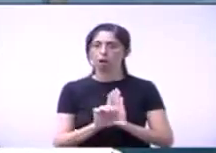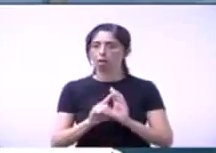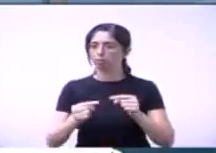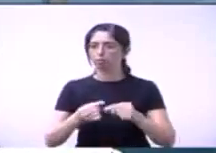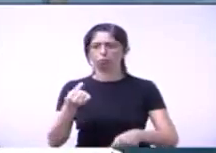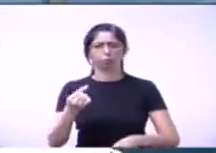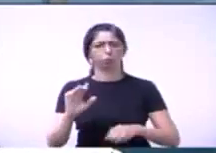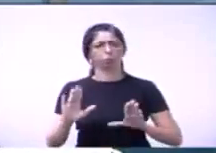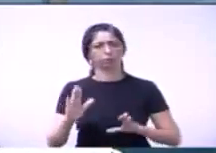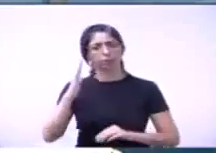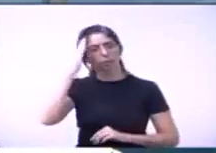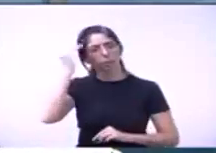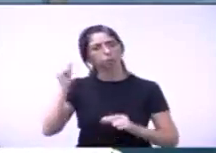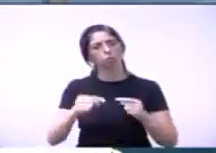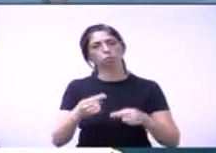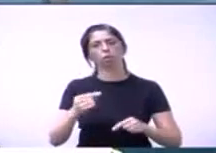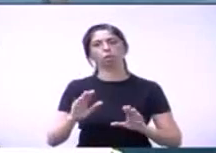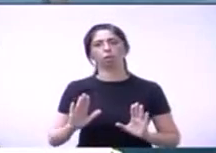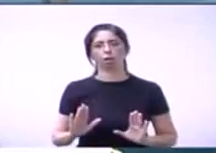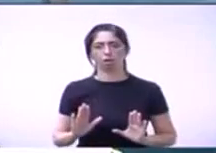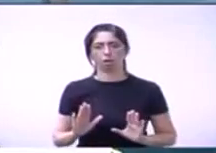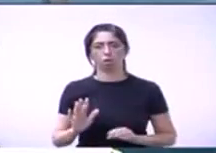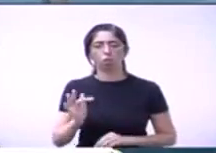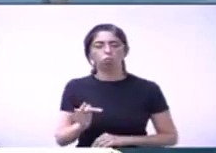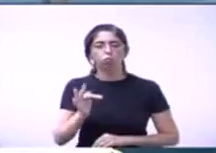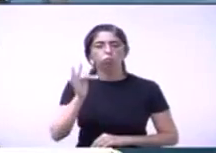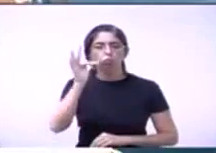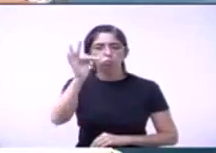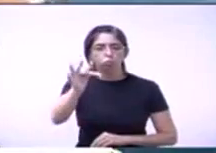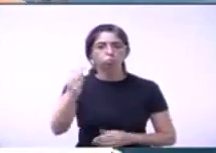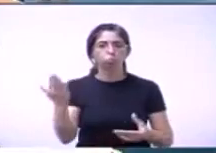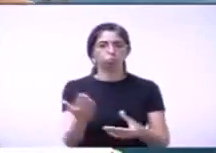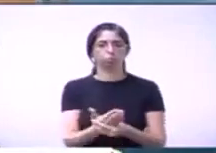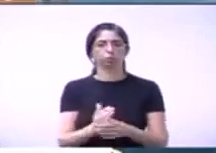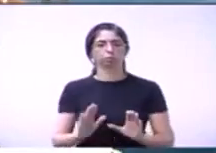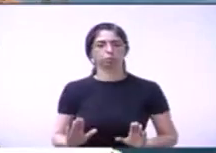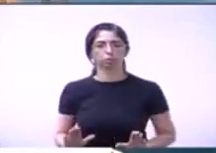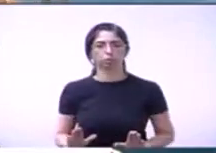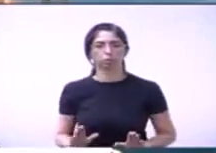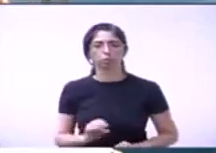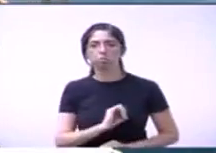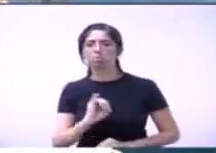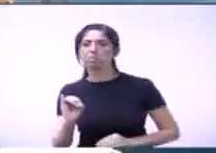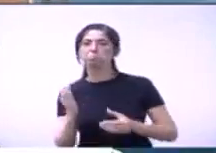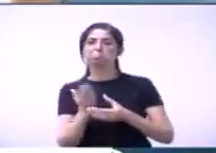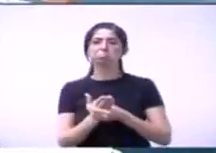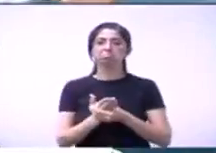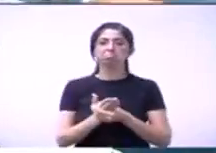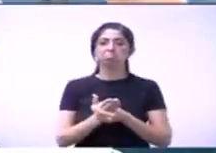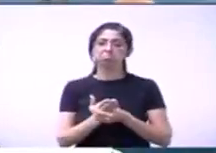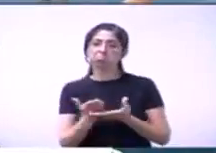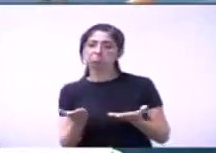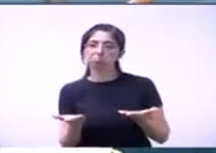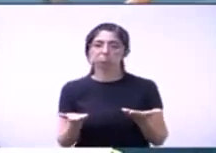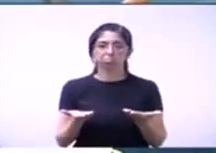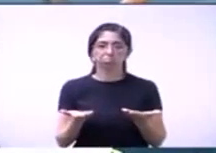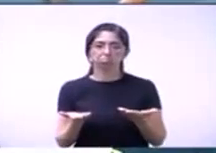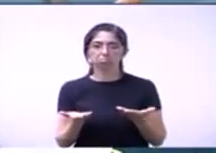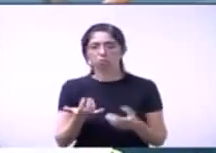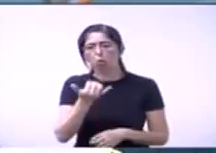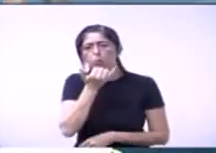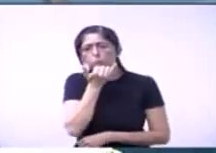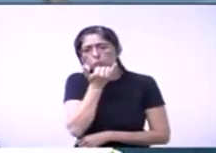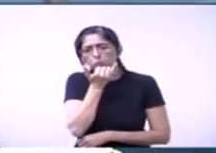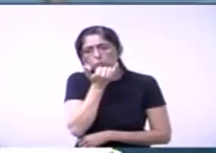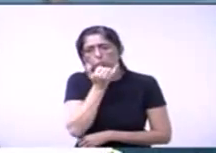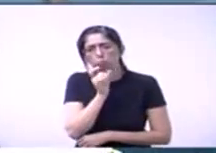sabendo que é ilegal e que vai cair, e aí, se cair, desculpe o perdão da